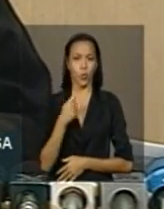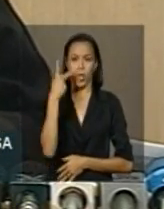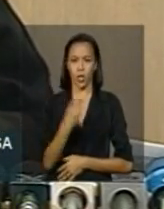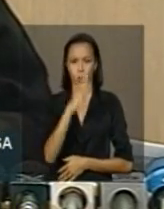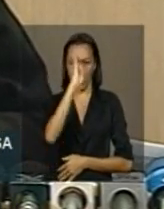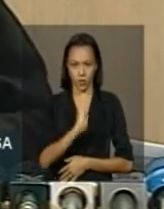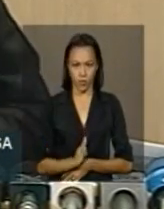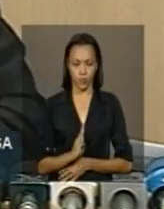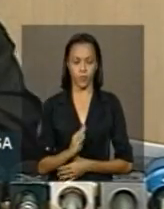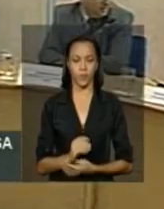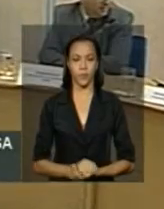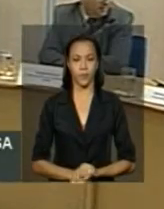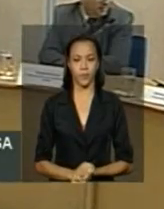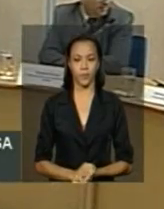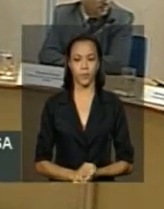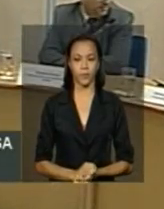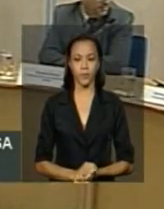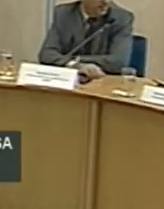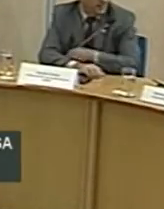Brasil